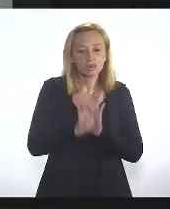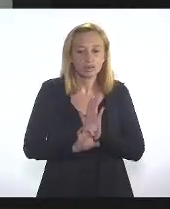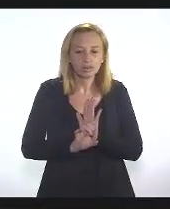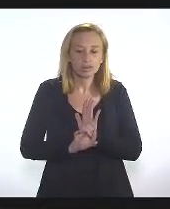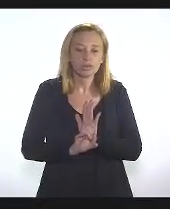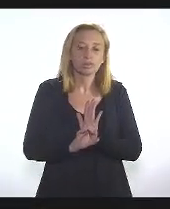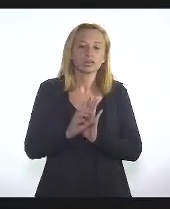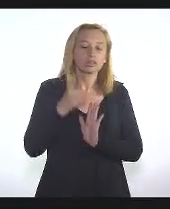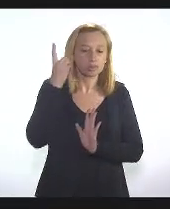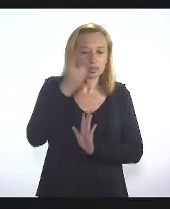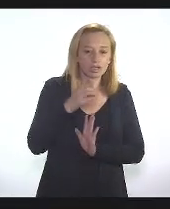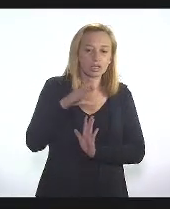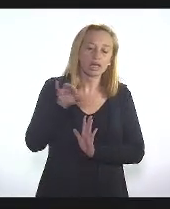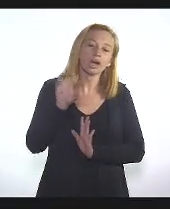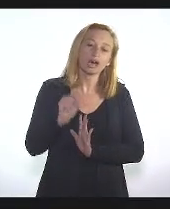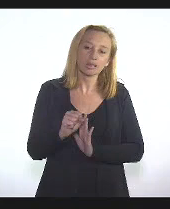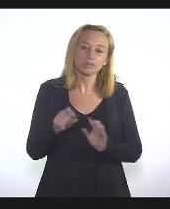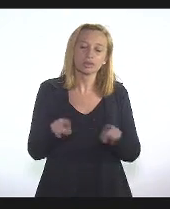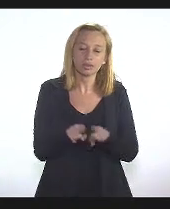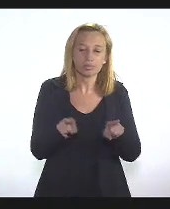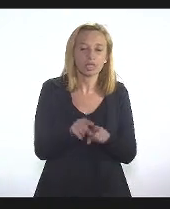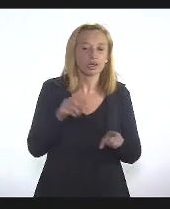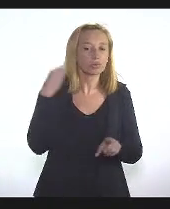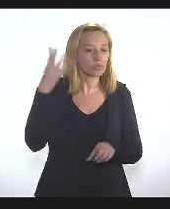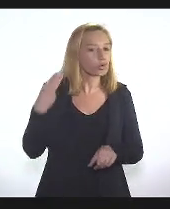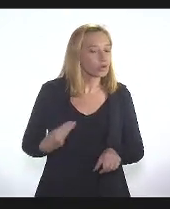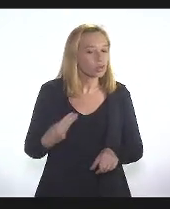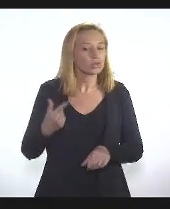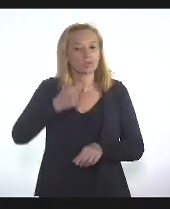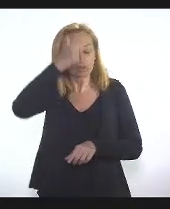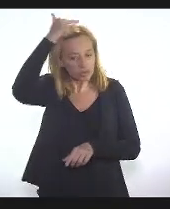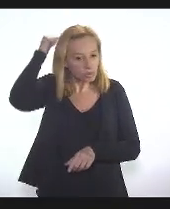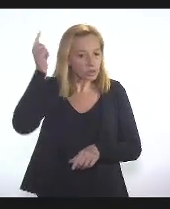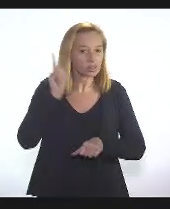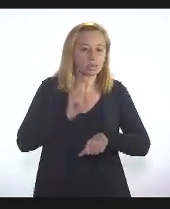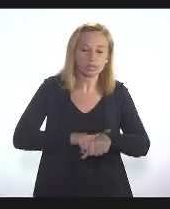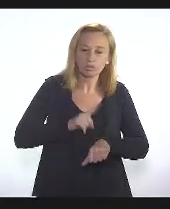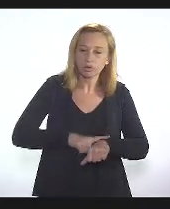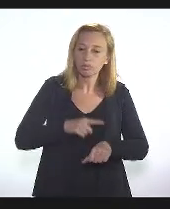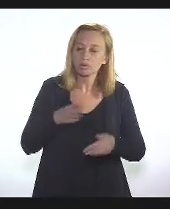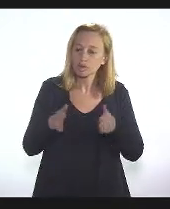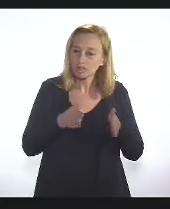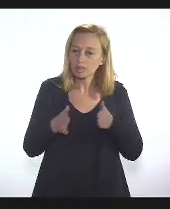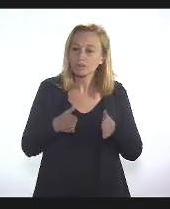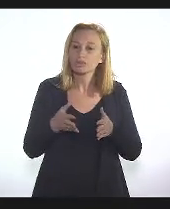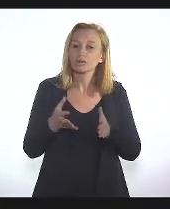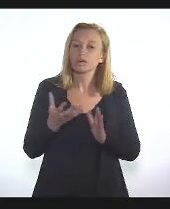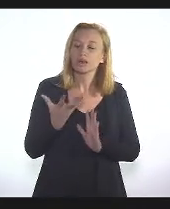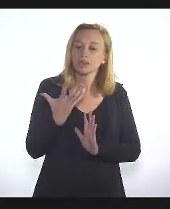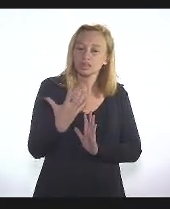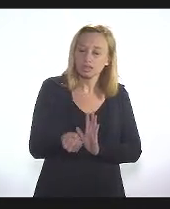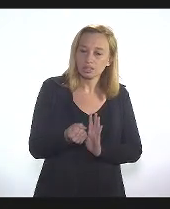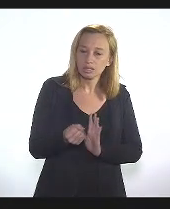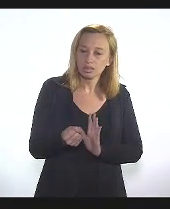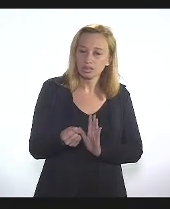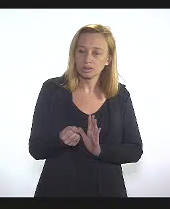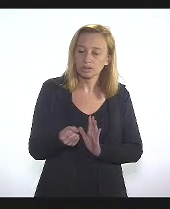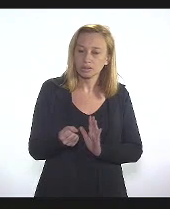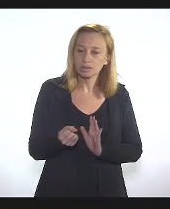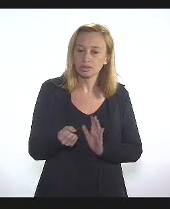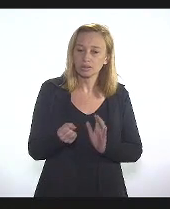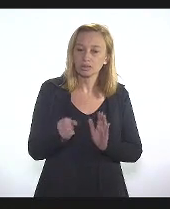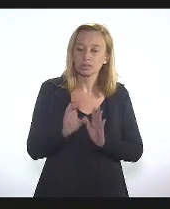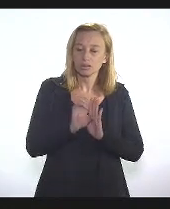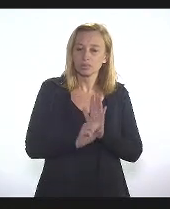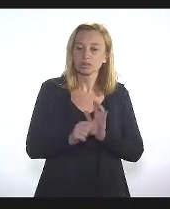deputado Carlos Mink, deputada Mônica e deputado Luiz Paulo, mas nesse momento da tramitação parecia favorável, e as nossas emendas, depois nós